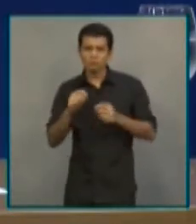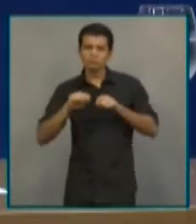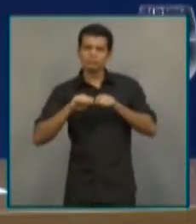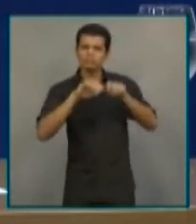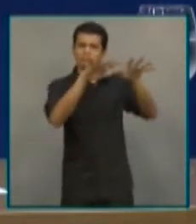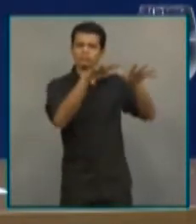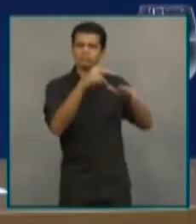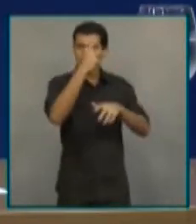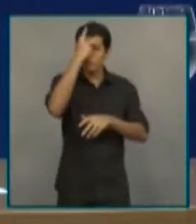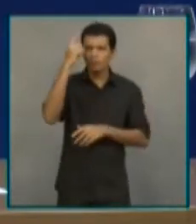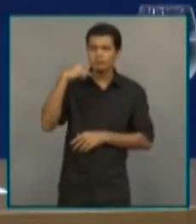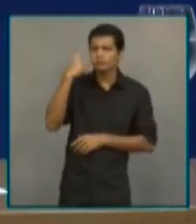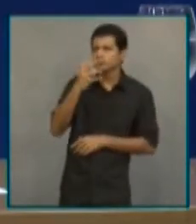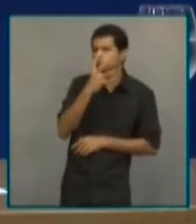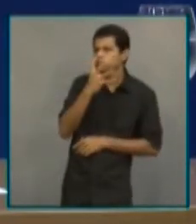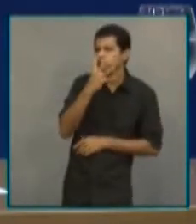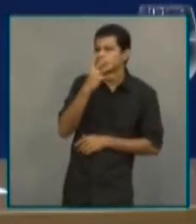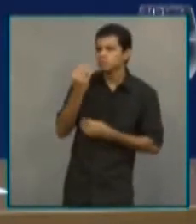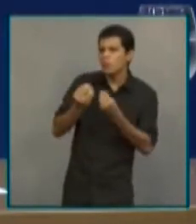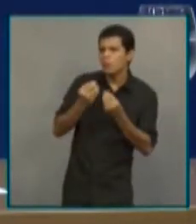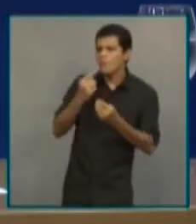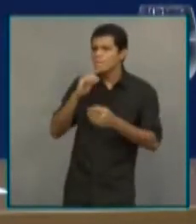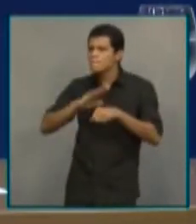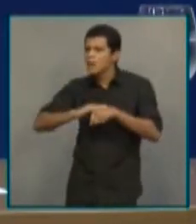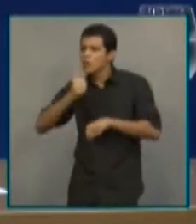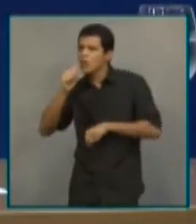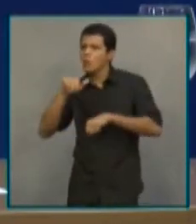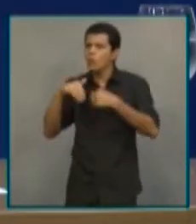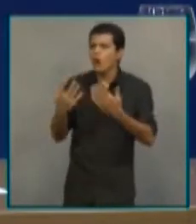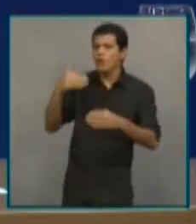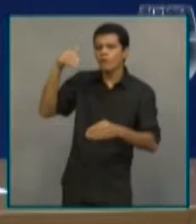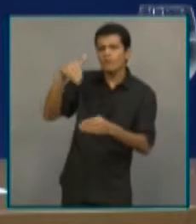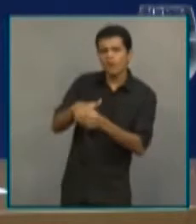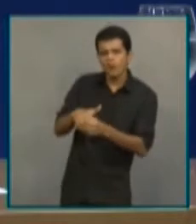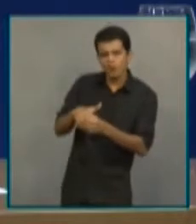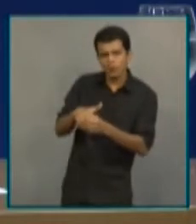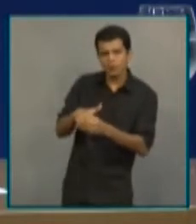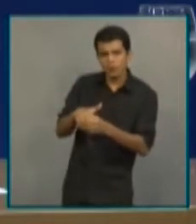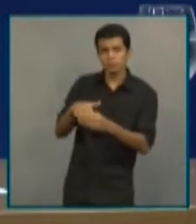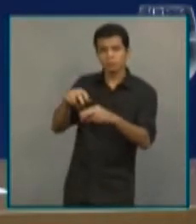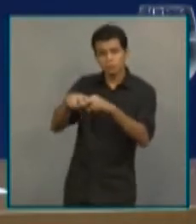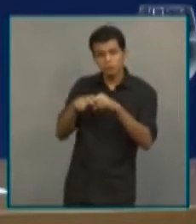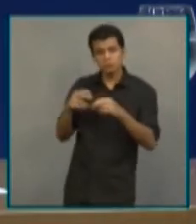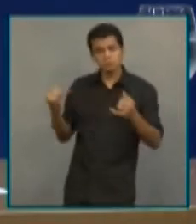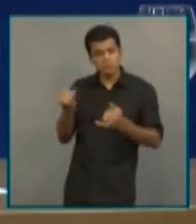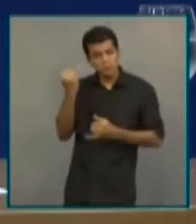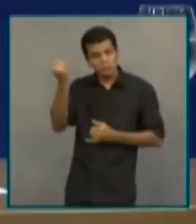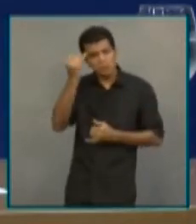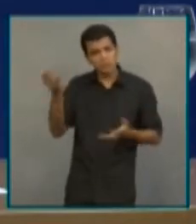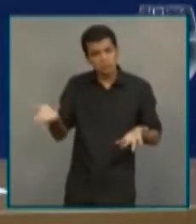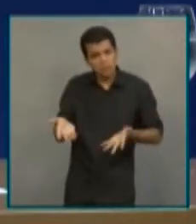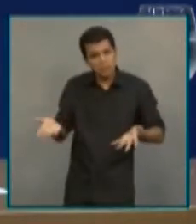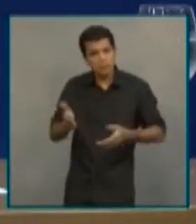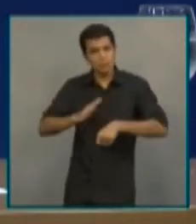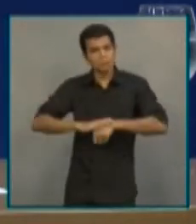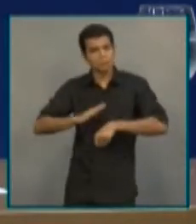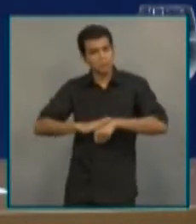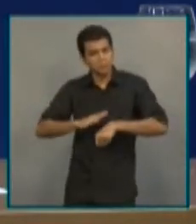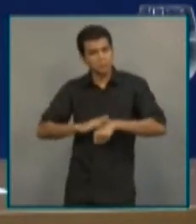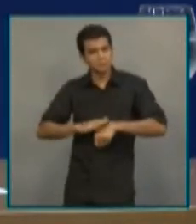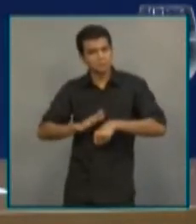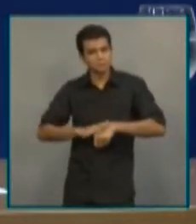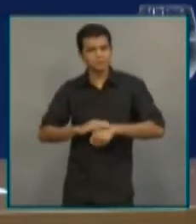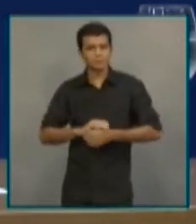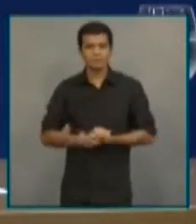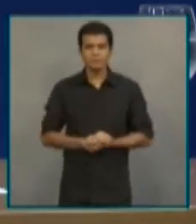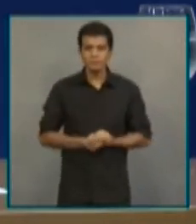Ceará. Que nós sabemos que uma das grandes missões de campanhas institucionais é que a nossa mensagem, enquanto